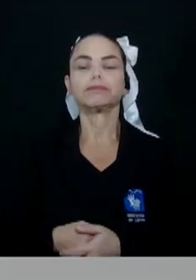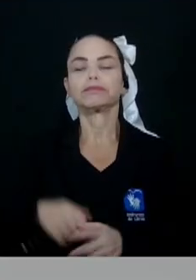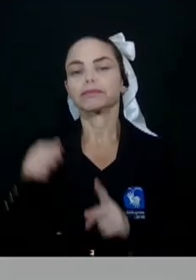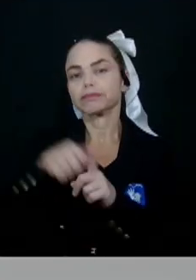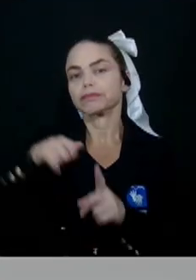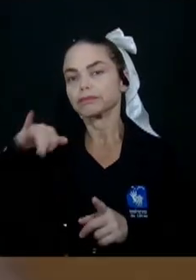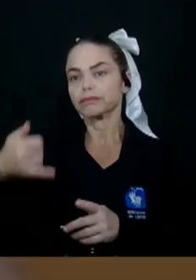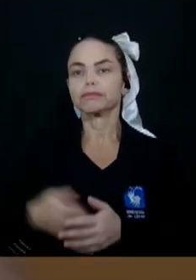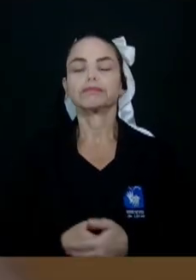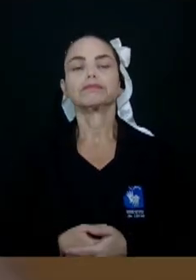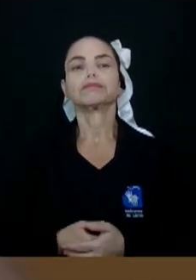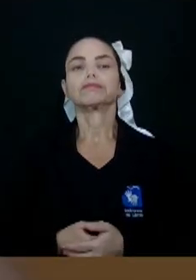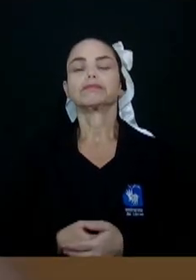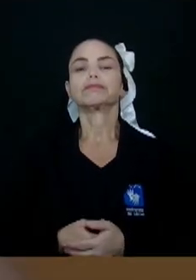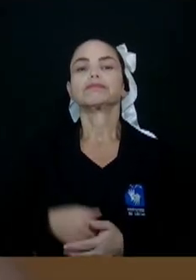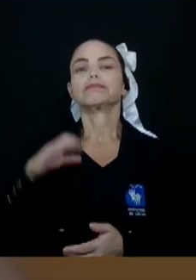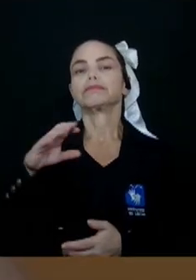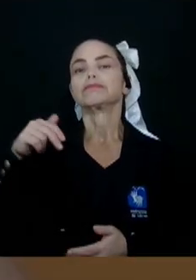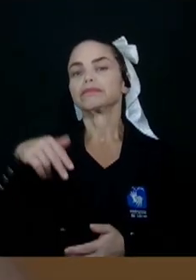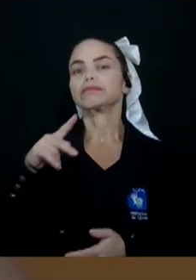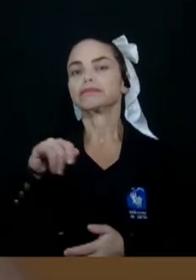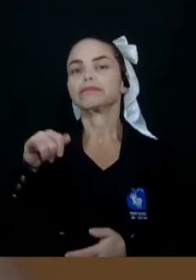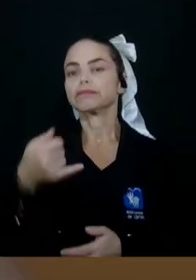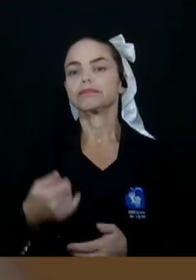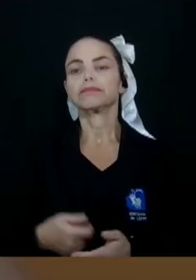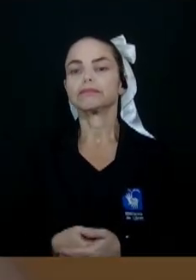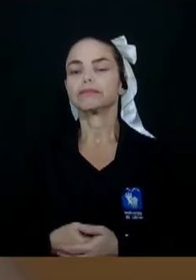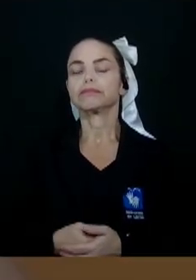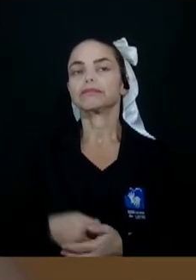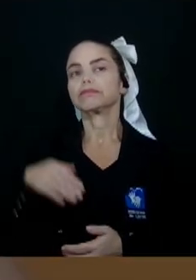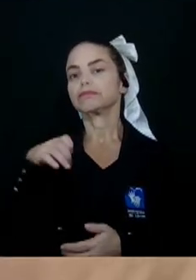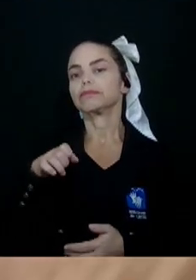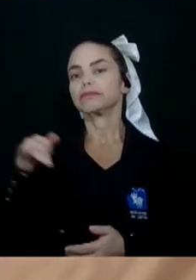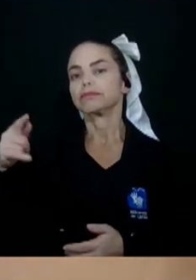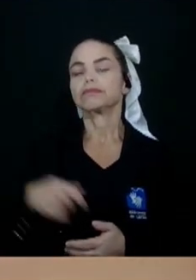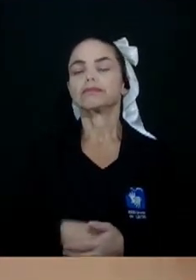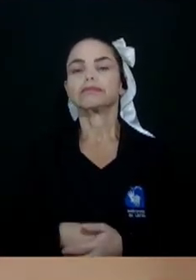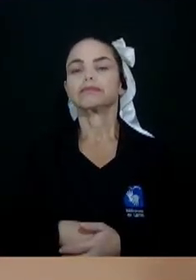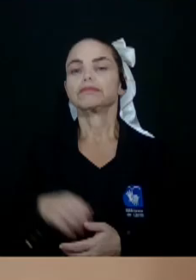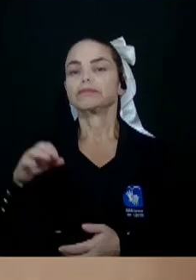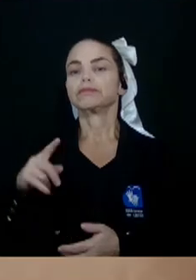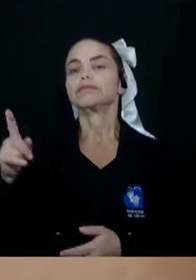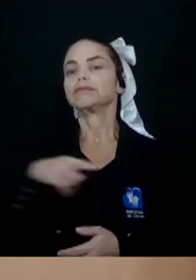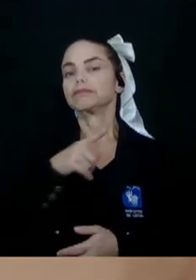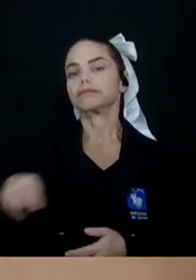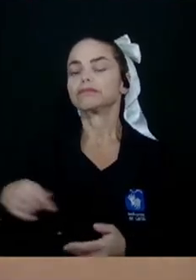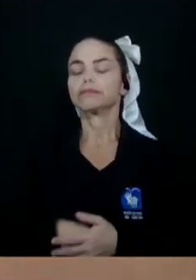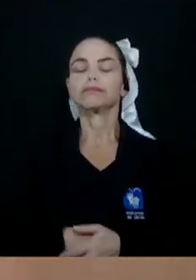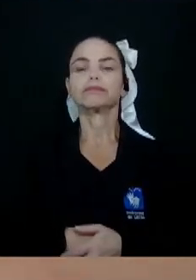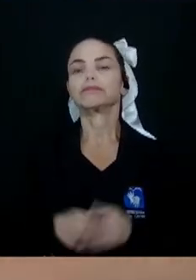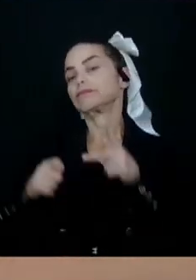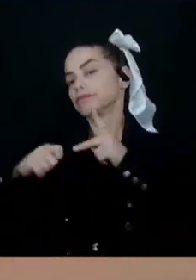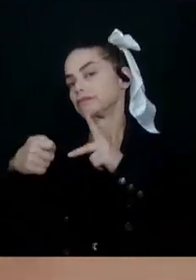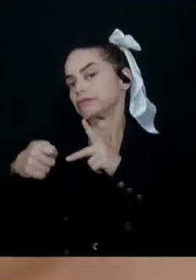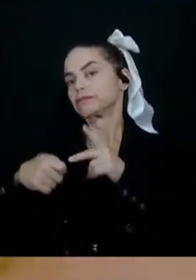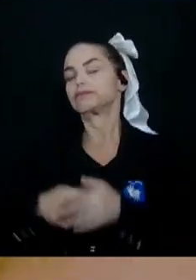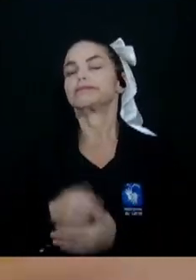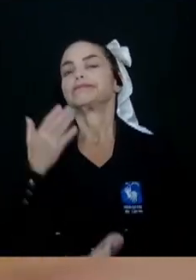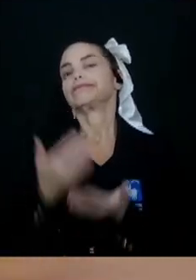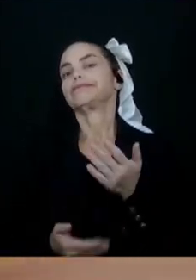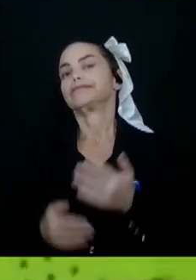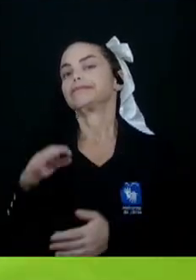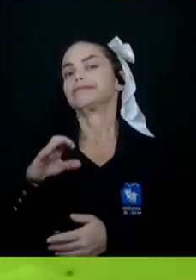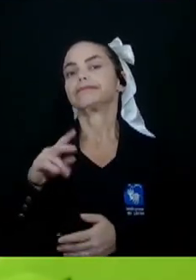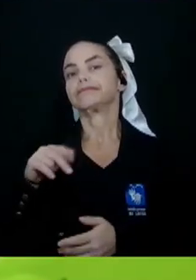dos CNPJs, os MEIs, receberam. Seu CNPJ está suspenso, faça um PIX para não perder o seu CNPJ.